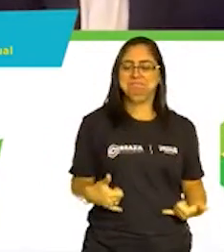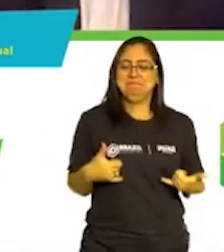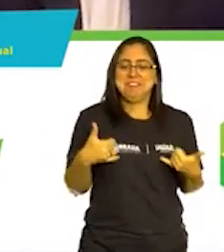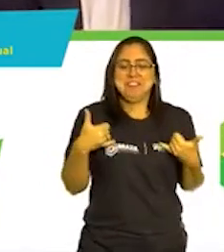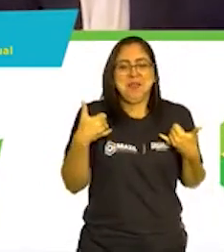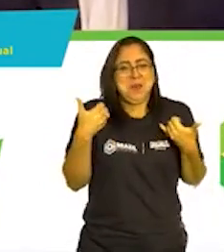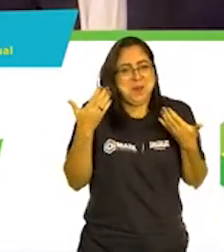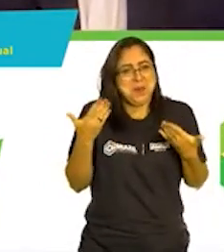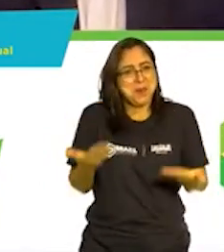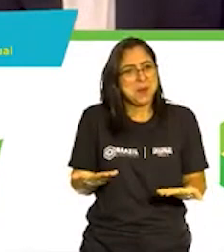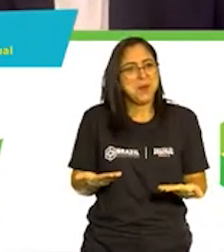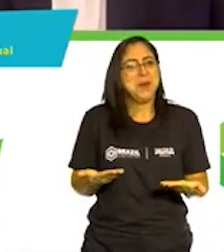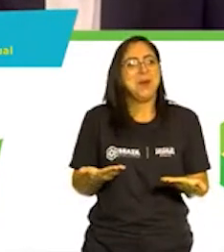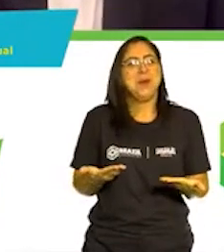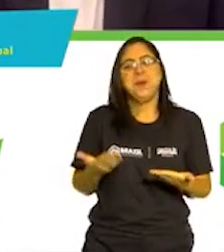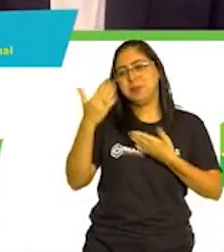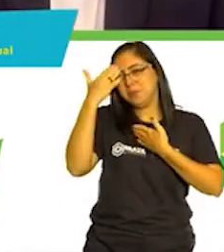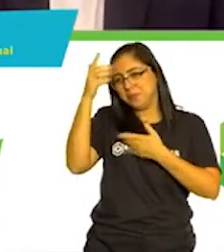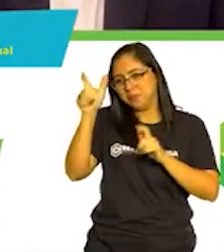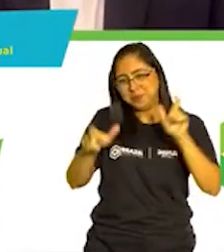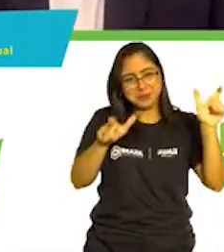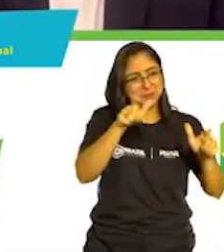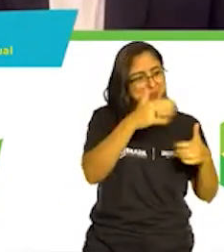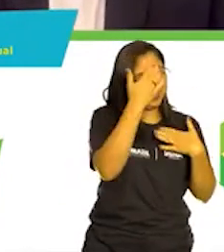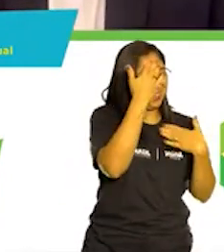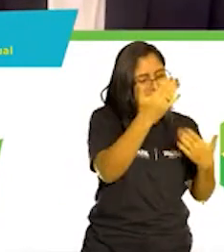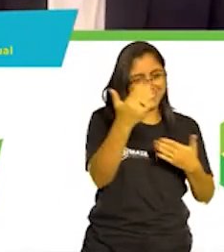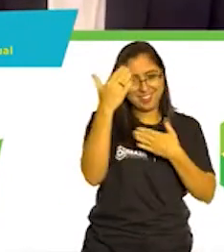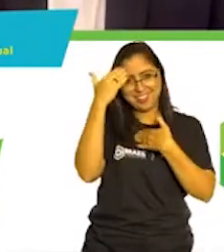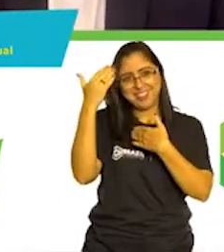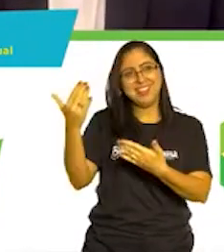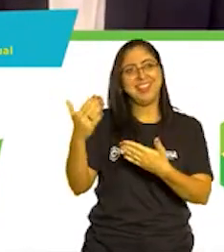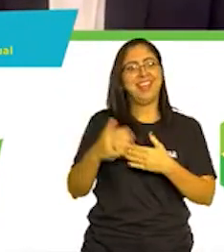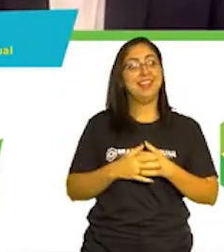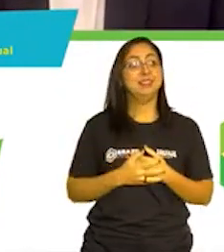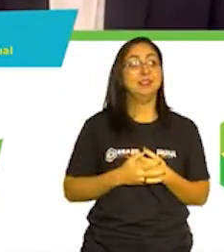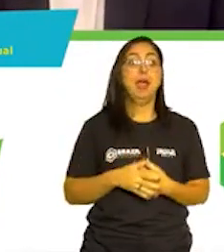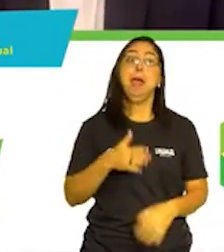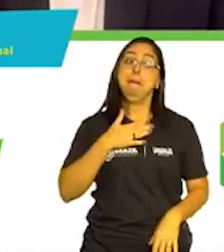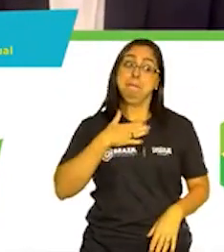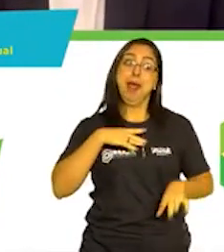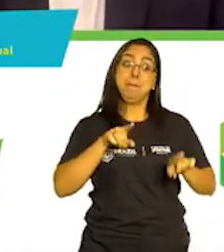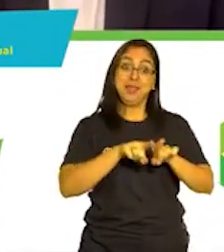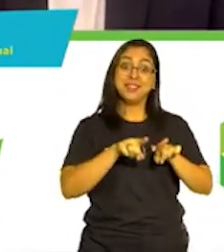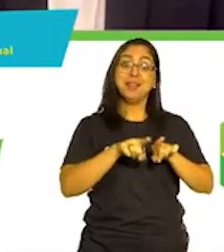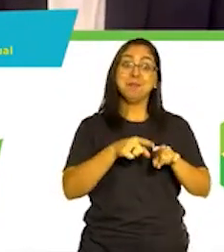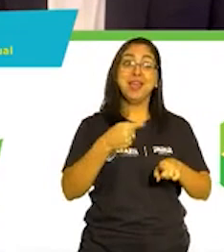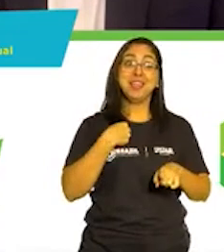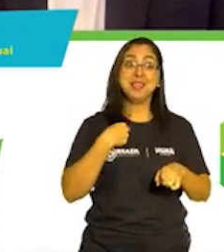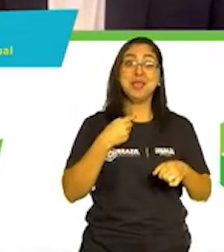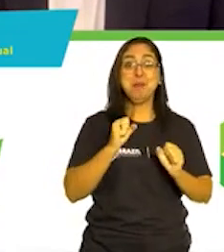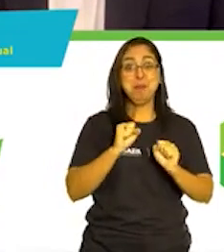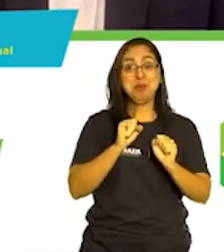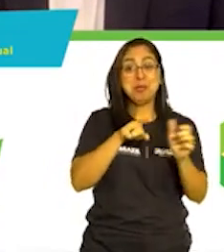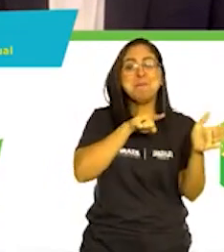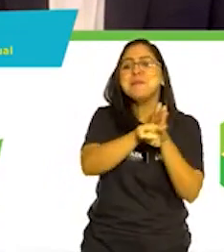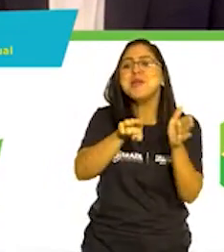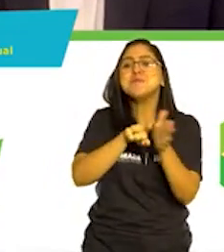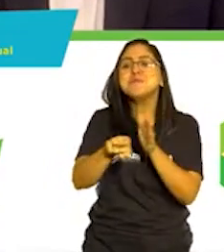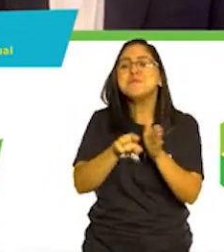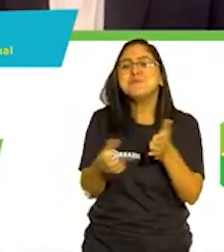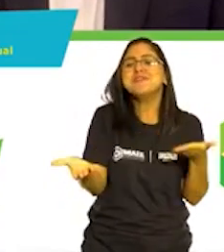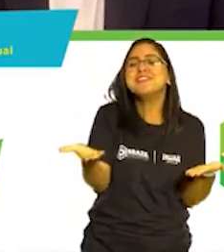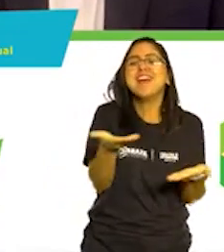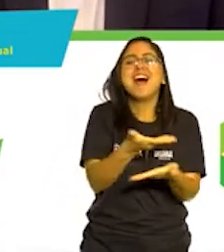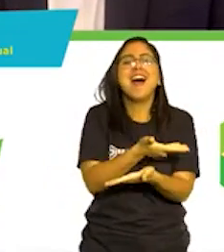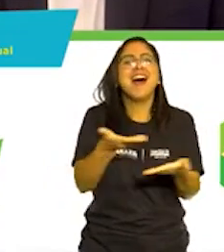Helena, PB, Mansueto e Mônica, querida. Luxo para mim também, porque poder perguntar coisas sobre as quais eu tenho